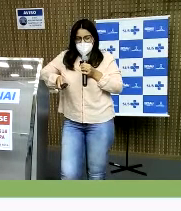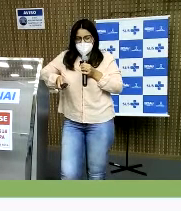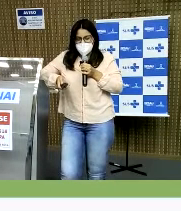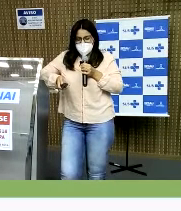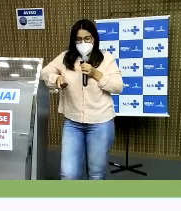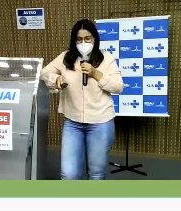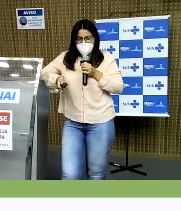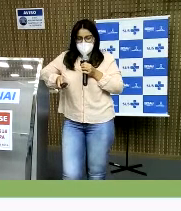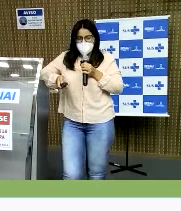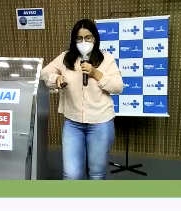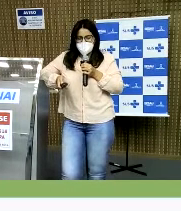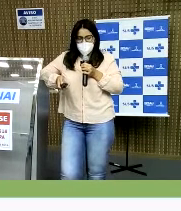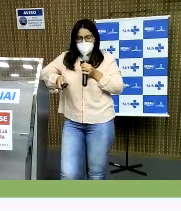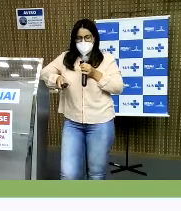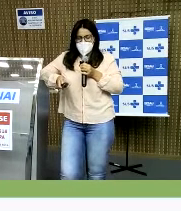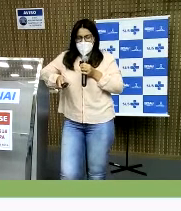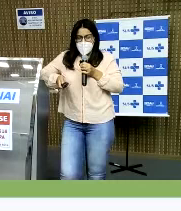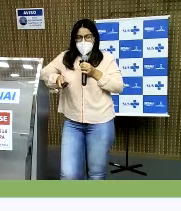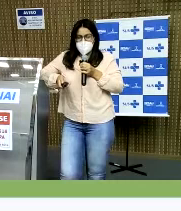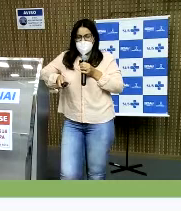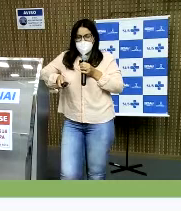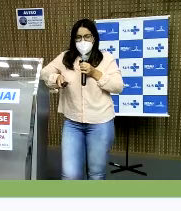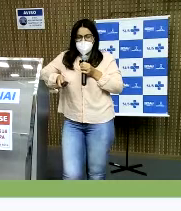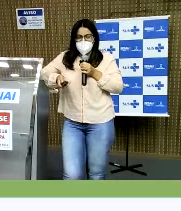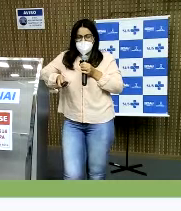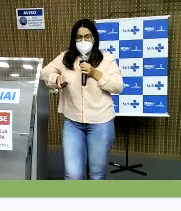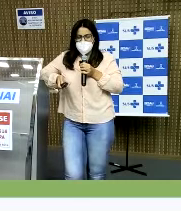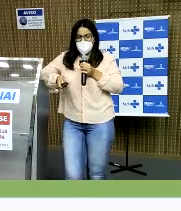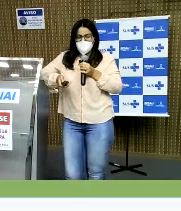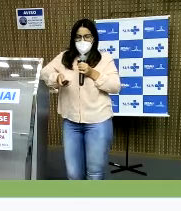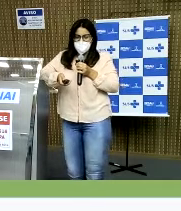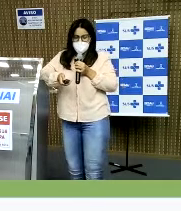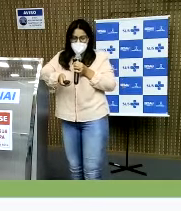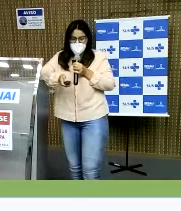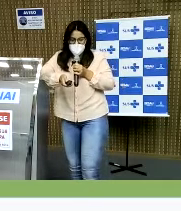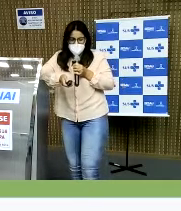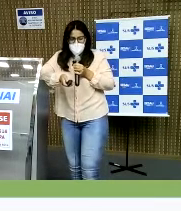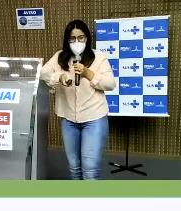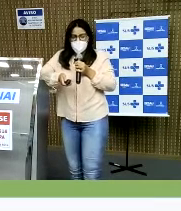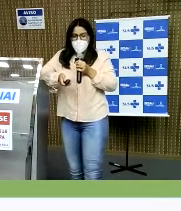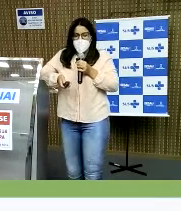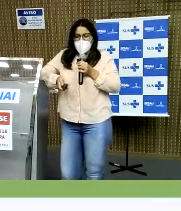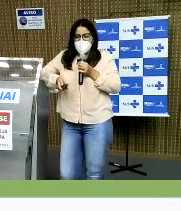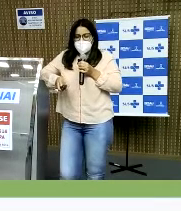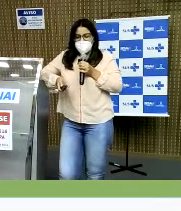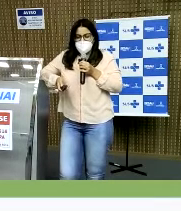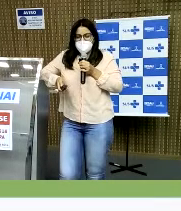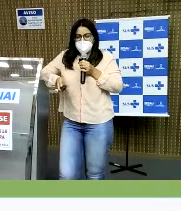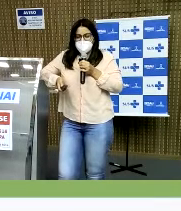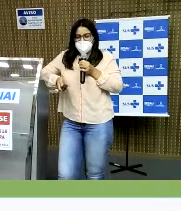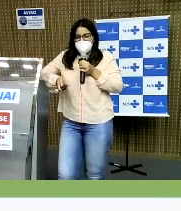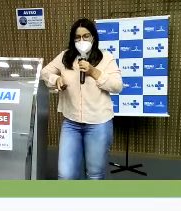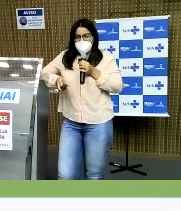visitas domiciliares à população acima de 60 anos. Parâmetro 4 atendimentos ao ano para 100% da população. População